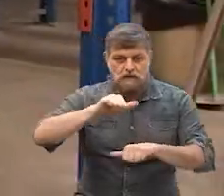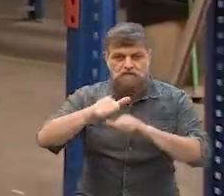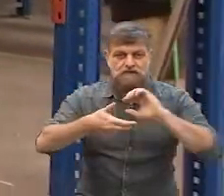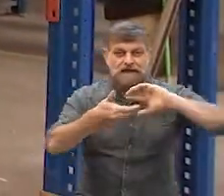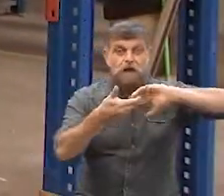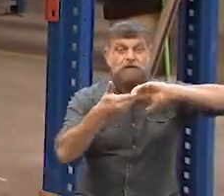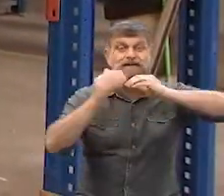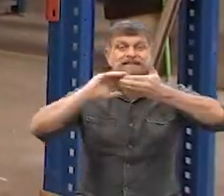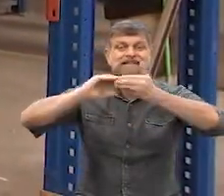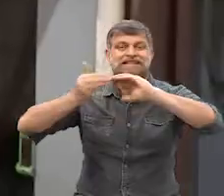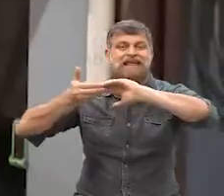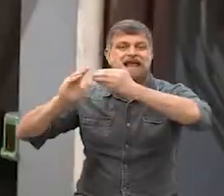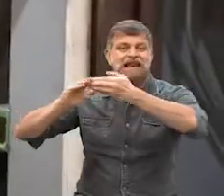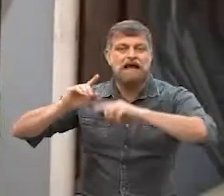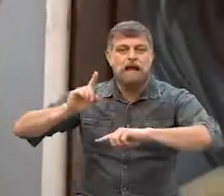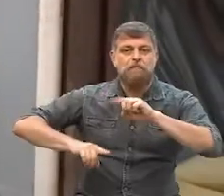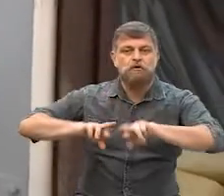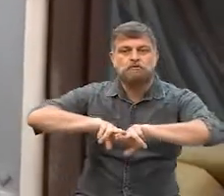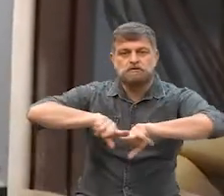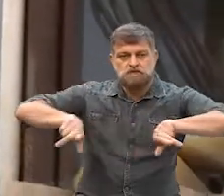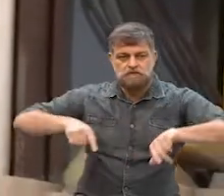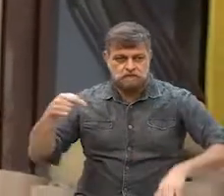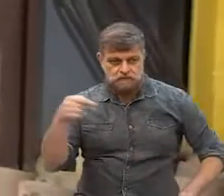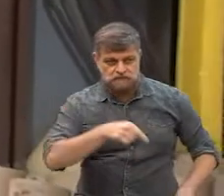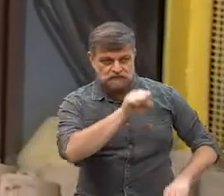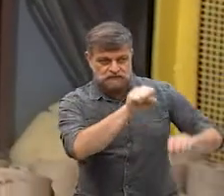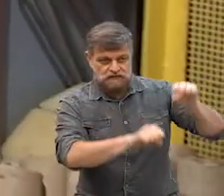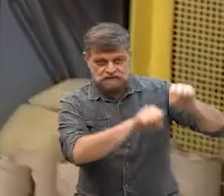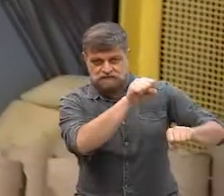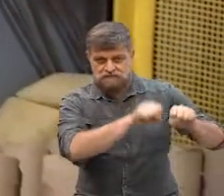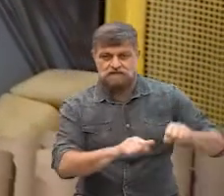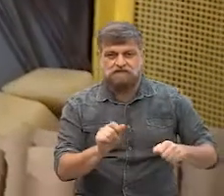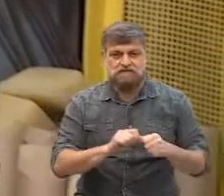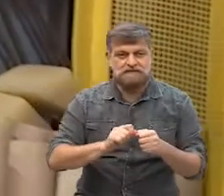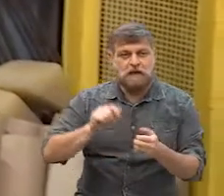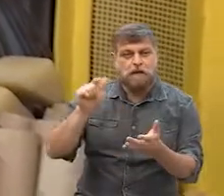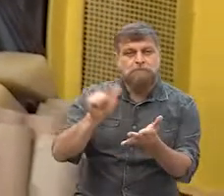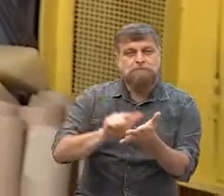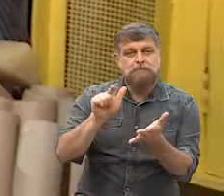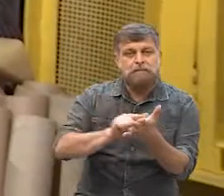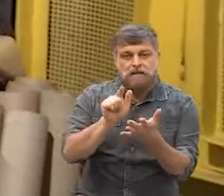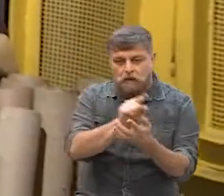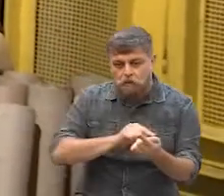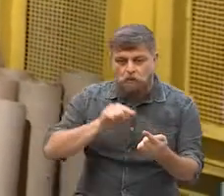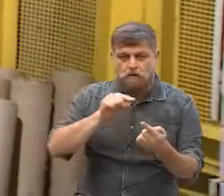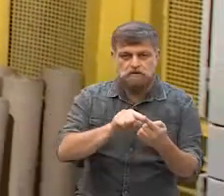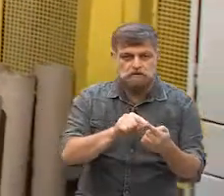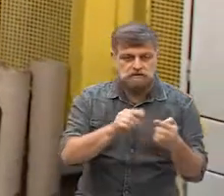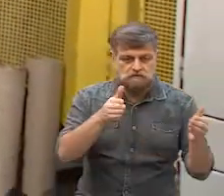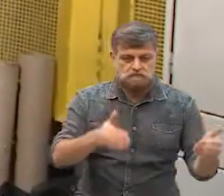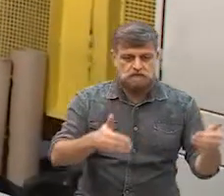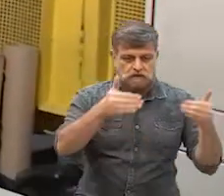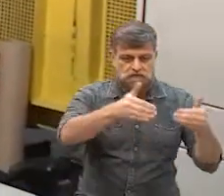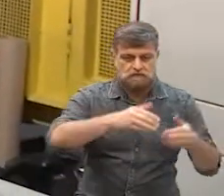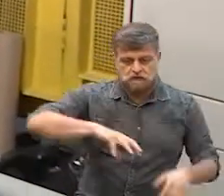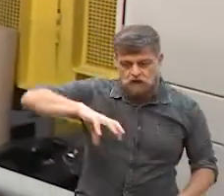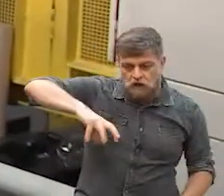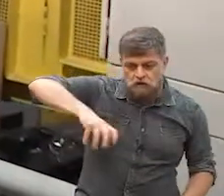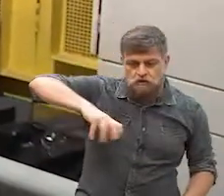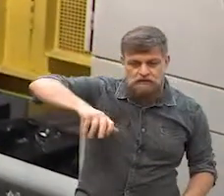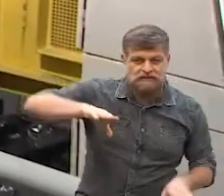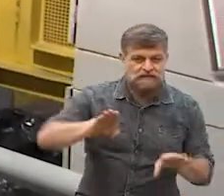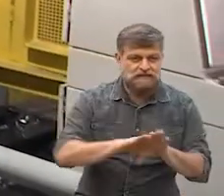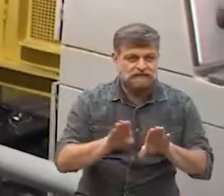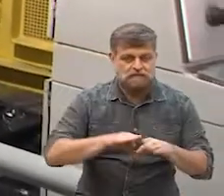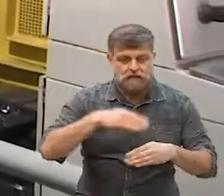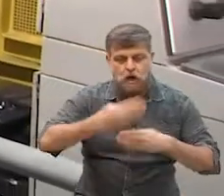e outros produtos. E nesta fábrica viram papel para embalagens, cantoneiras, rolos para